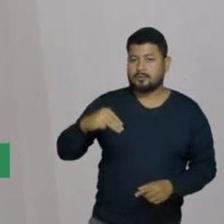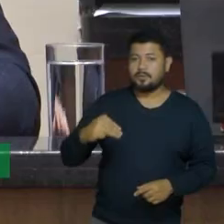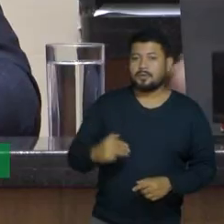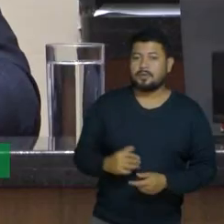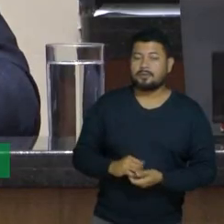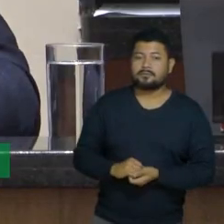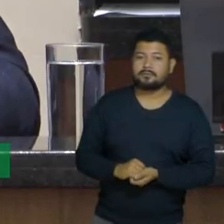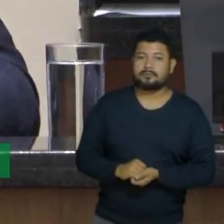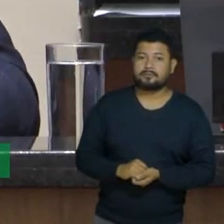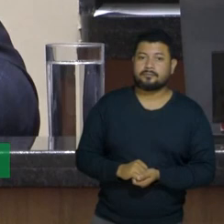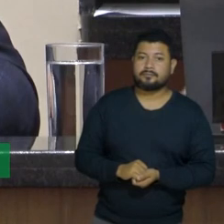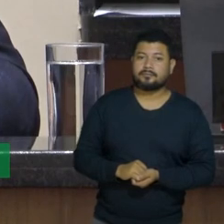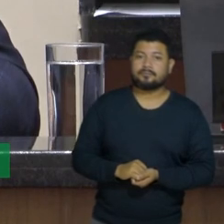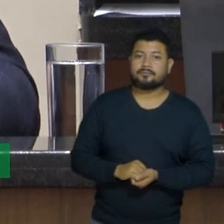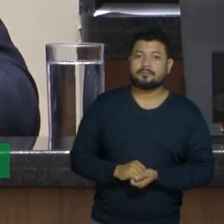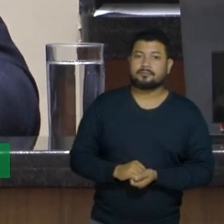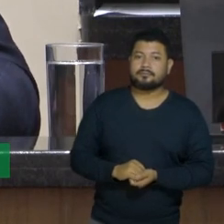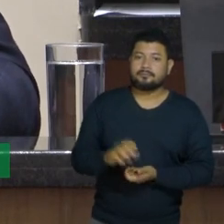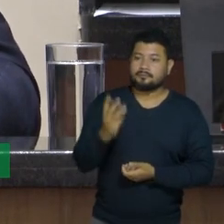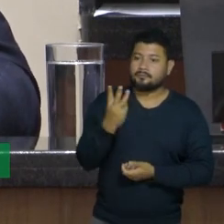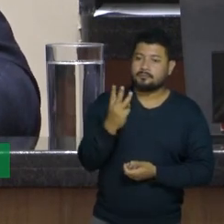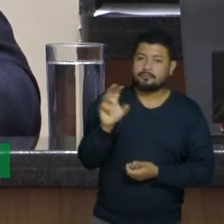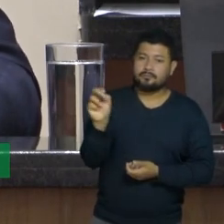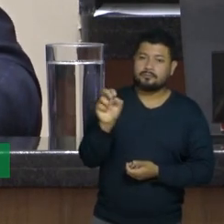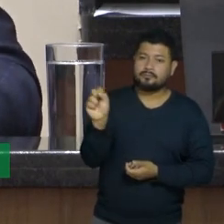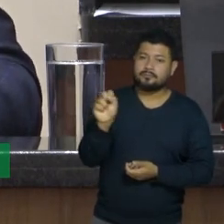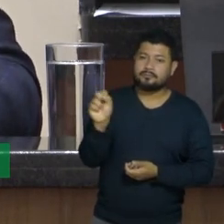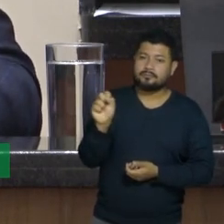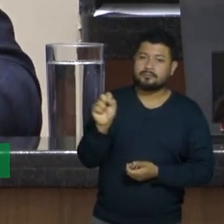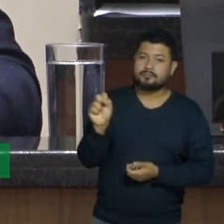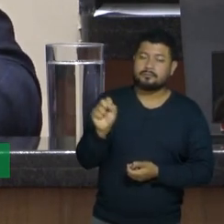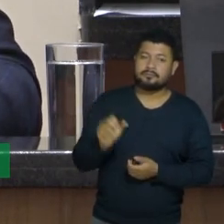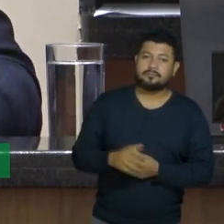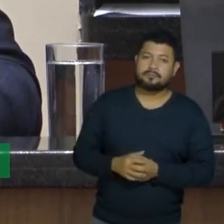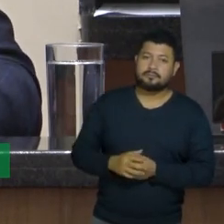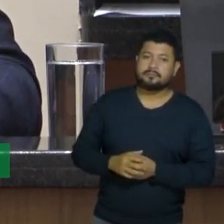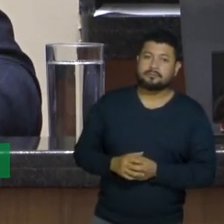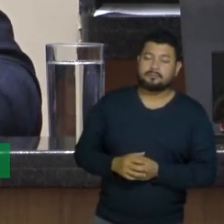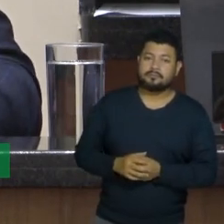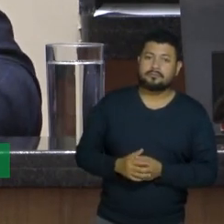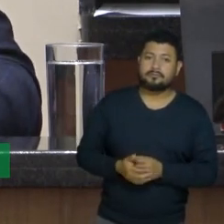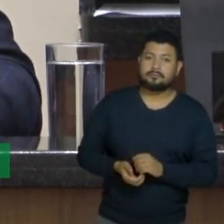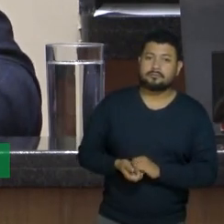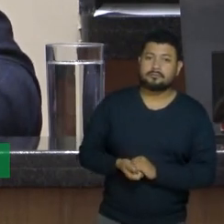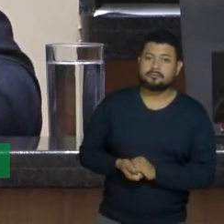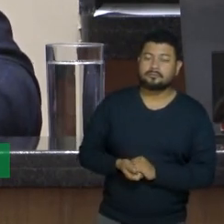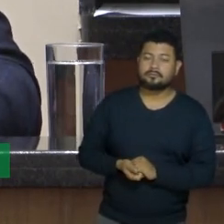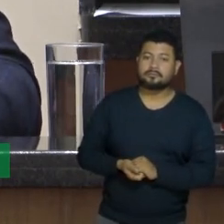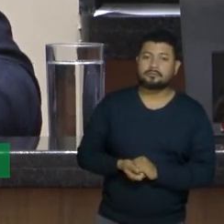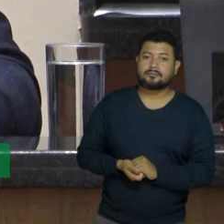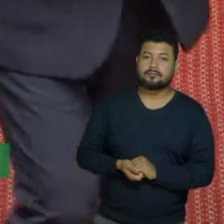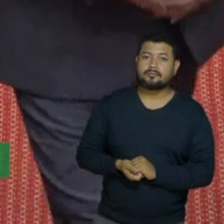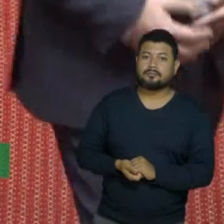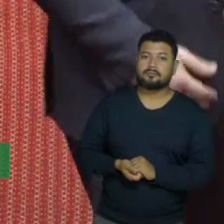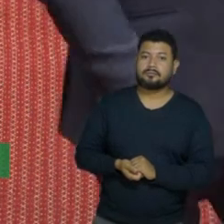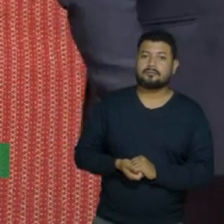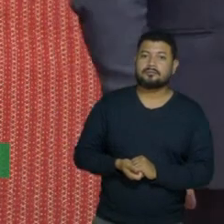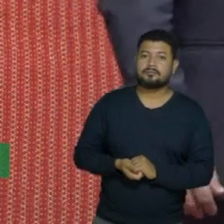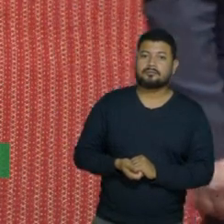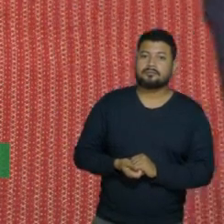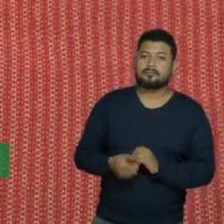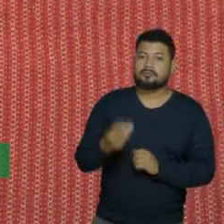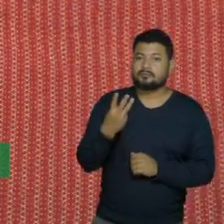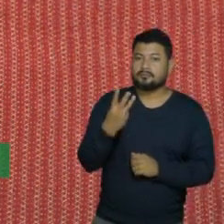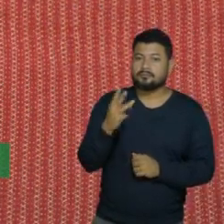né? São 30 segundos que nós temos a cada manifestante, né? 30 segundos,